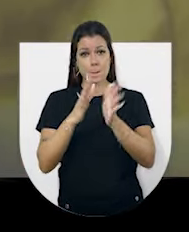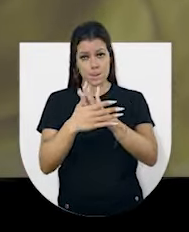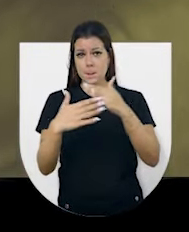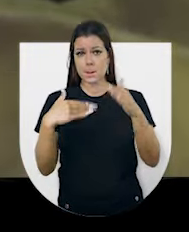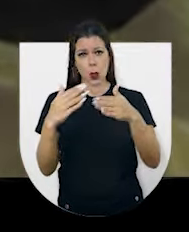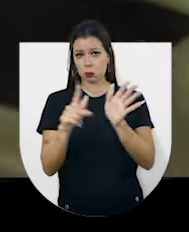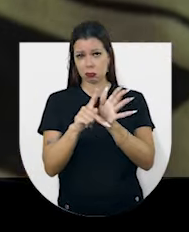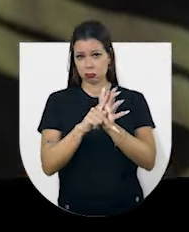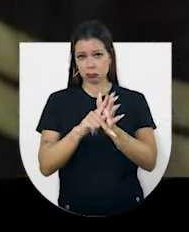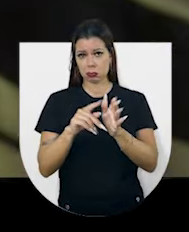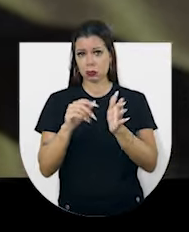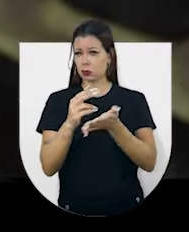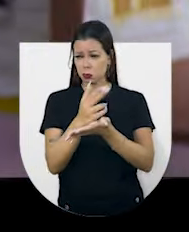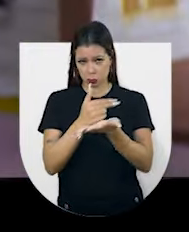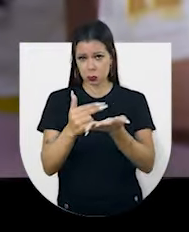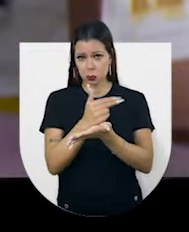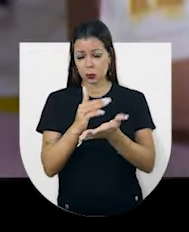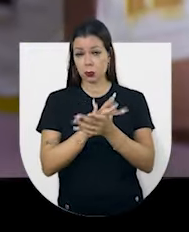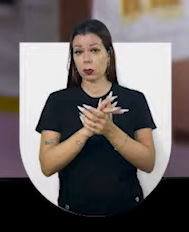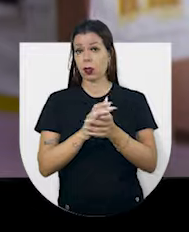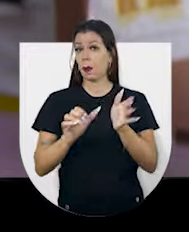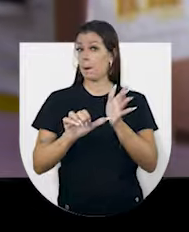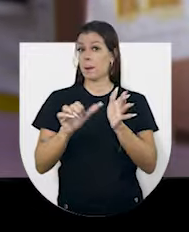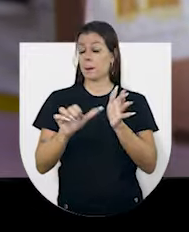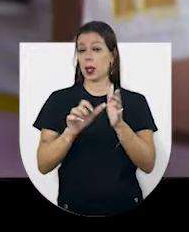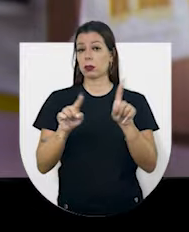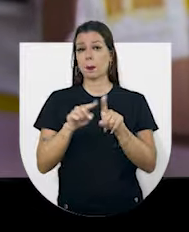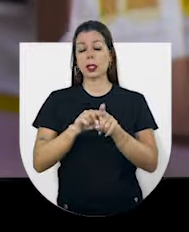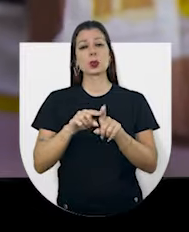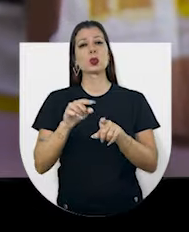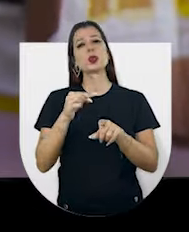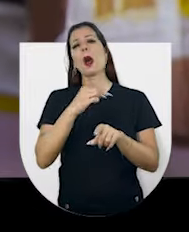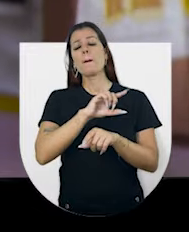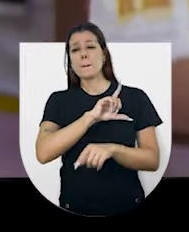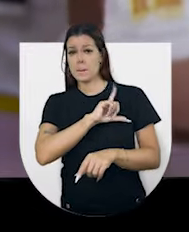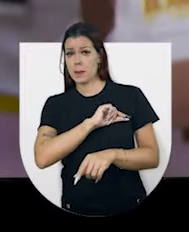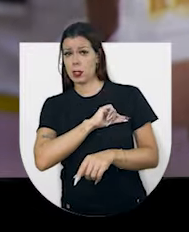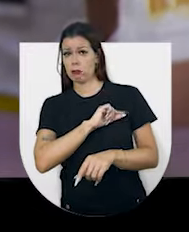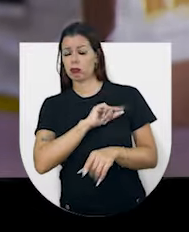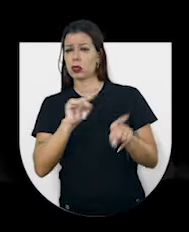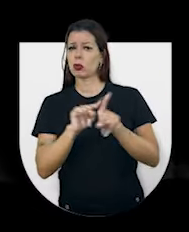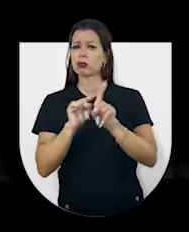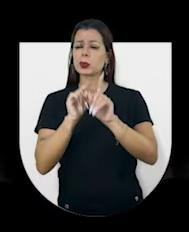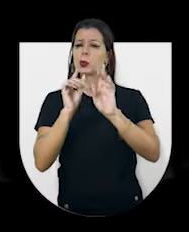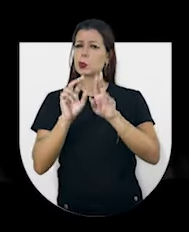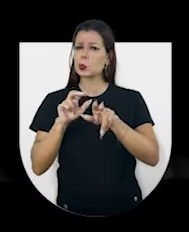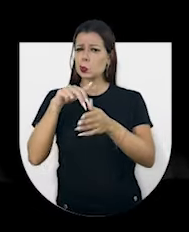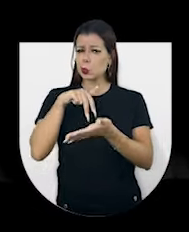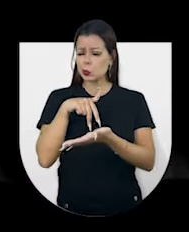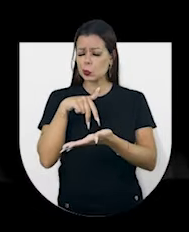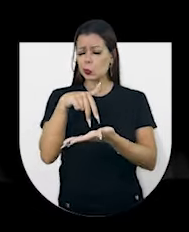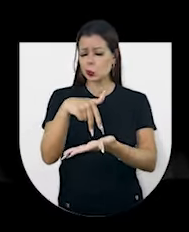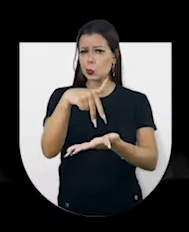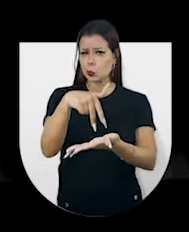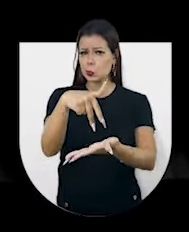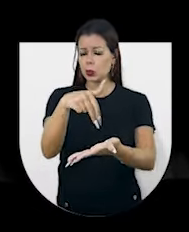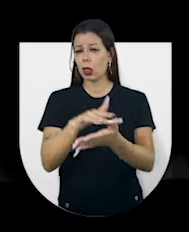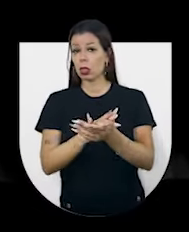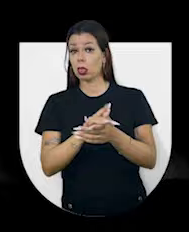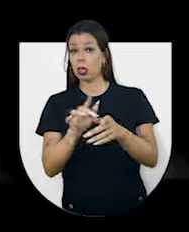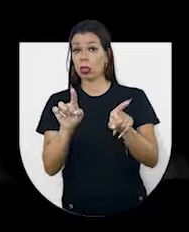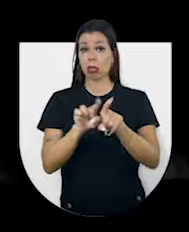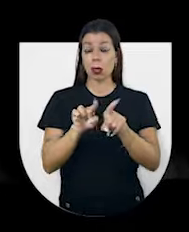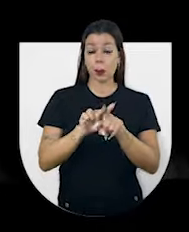com grafismo indígena. O primeiro festival que eu participei foi América do Sul do Pantanal, que lá teve um desfile de moda